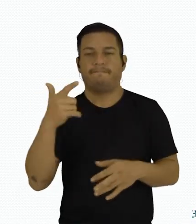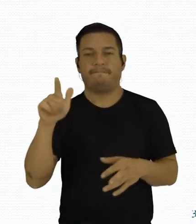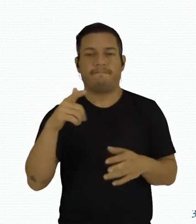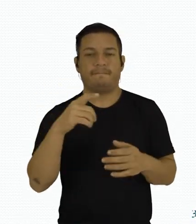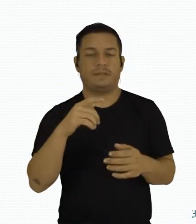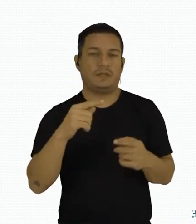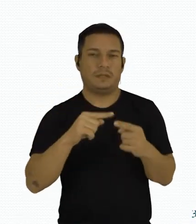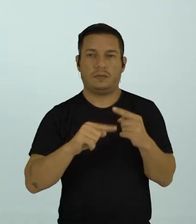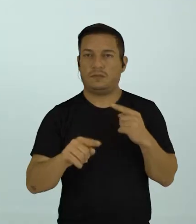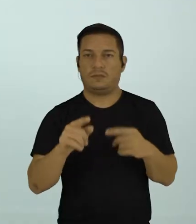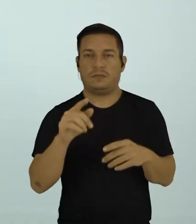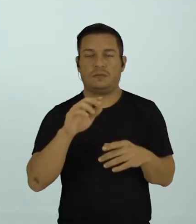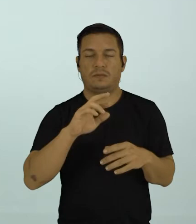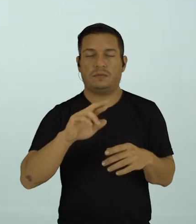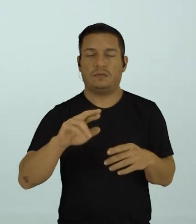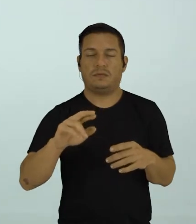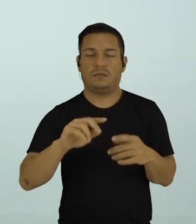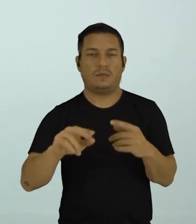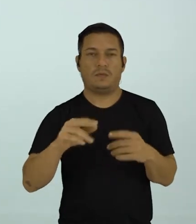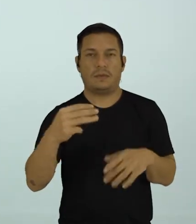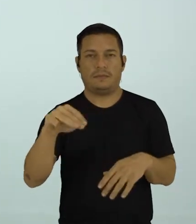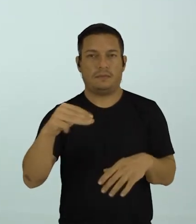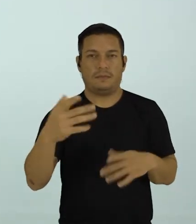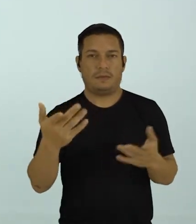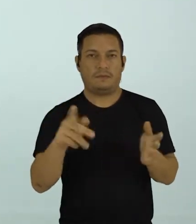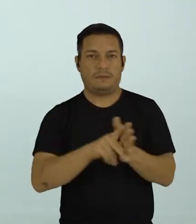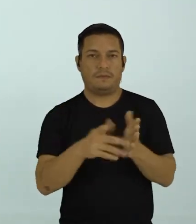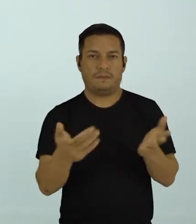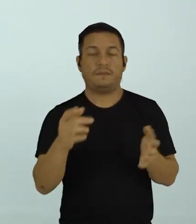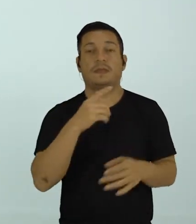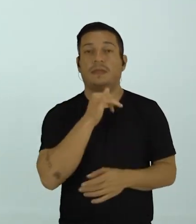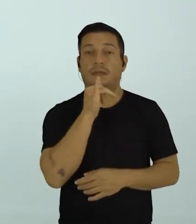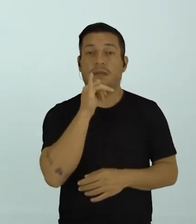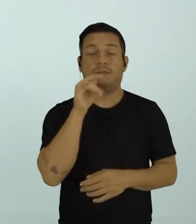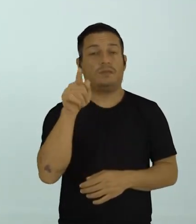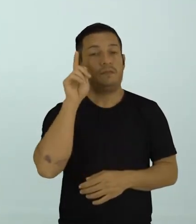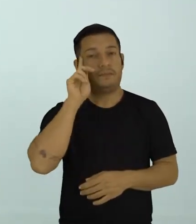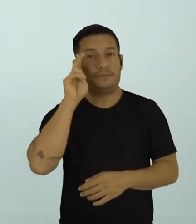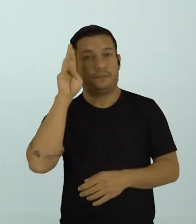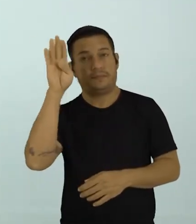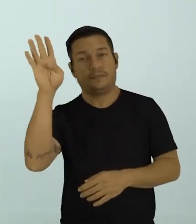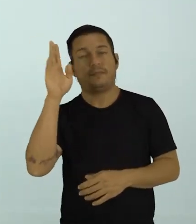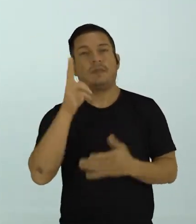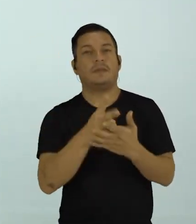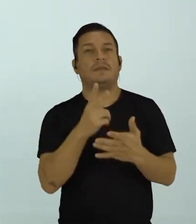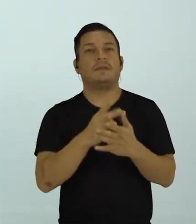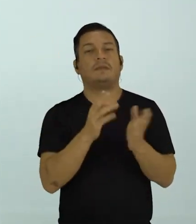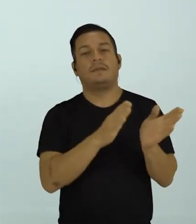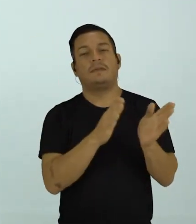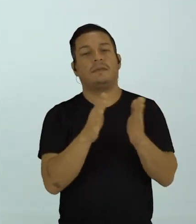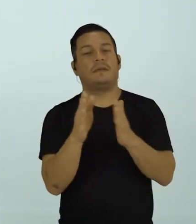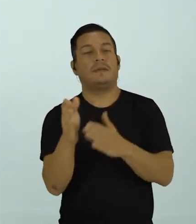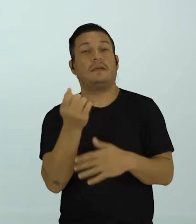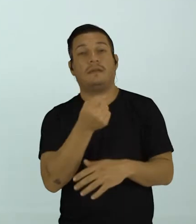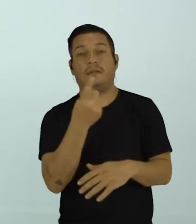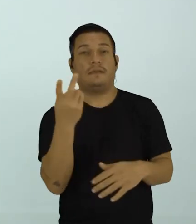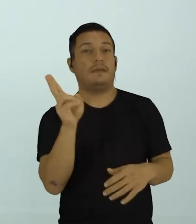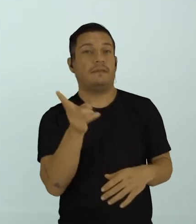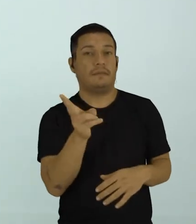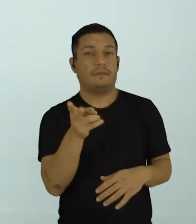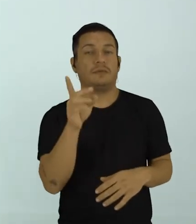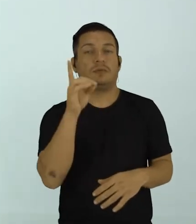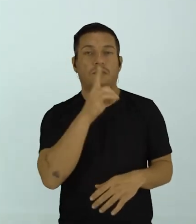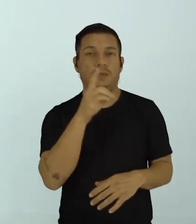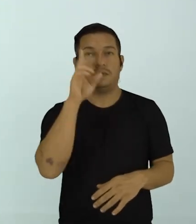dia? Veja bem, se você pega os dias da semana, é sempre na mesma ordem e na mesma quantidade.